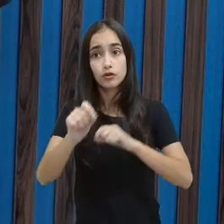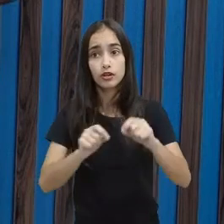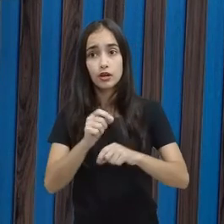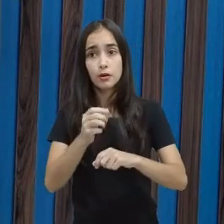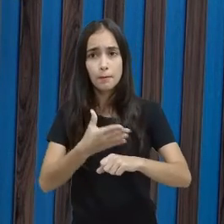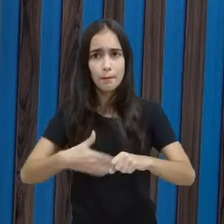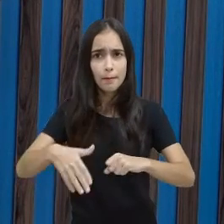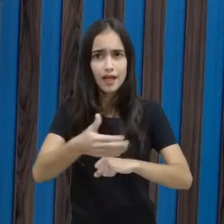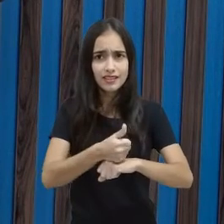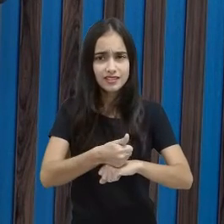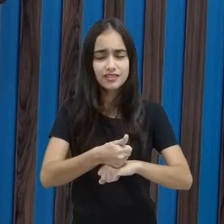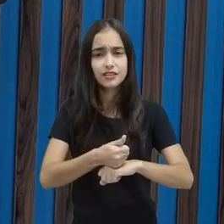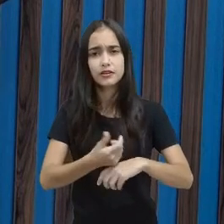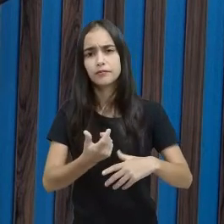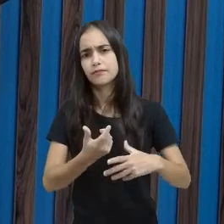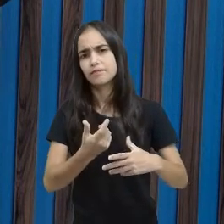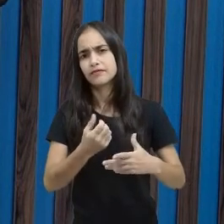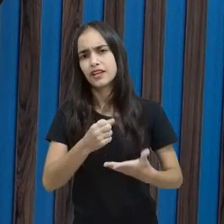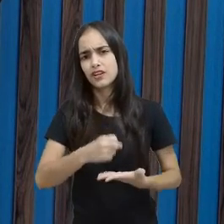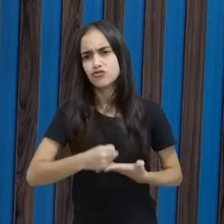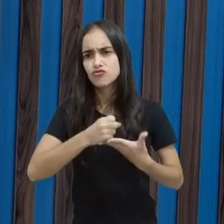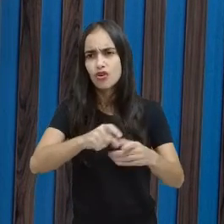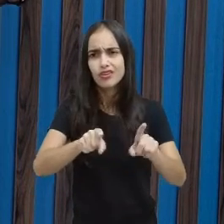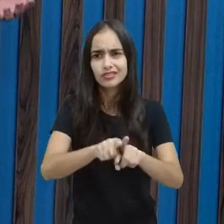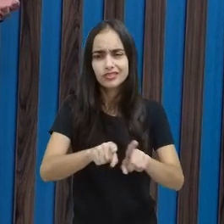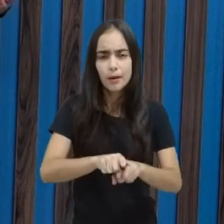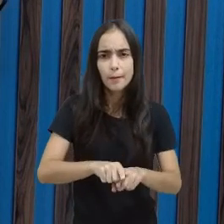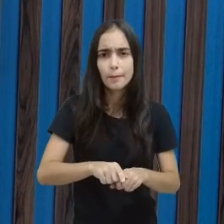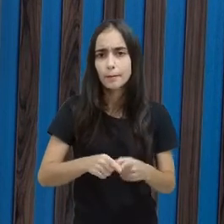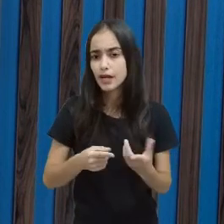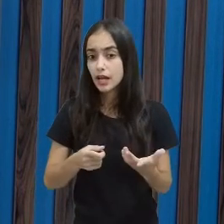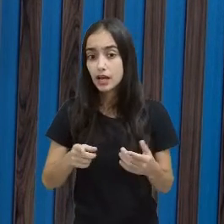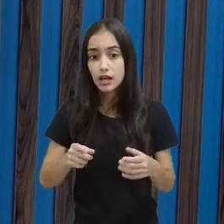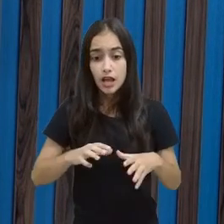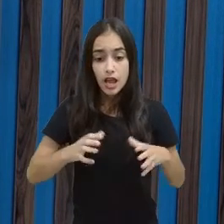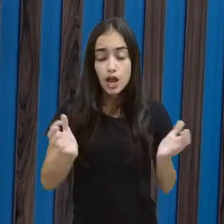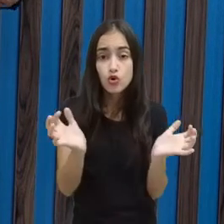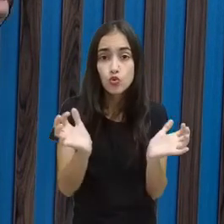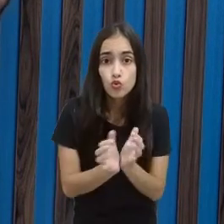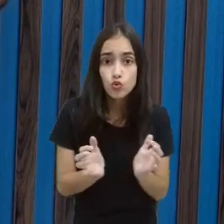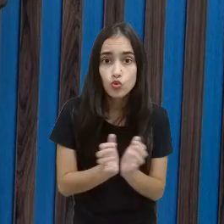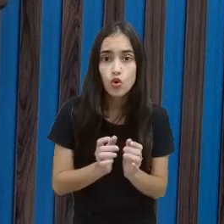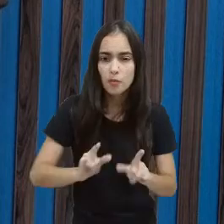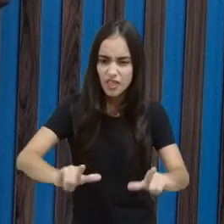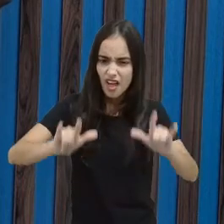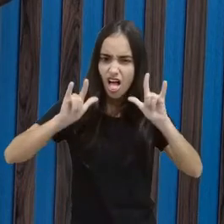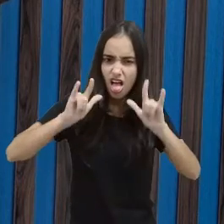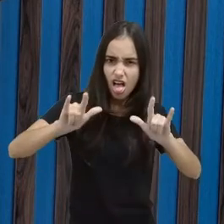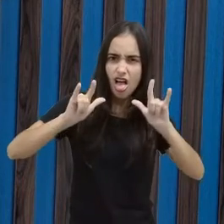professor, eles inspiraram até banda de rock, né? Sim. Em música